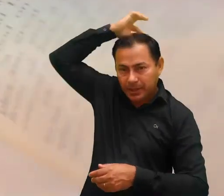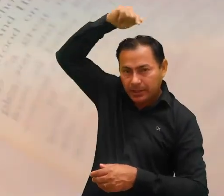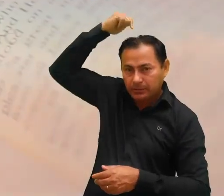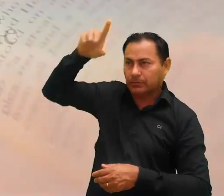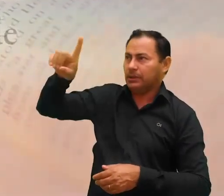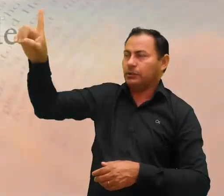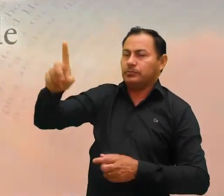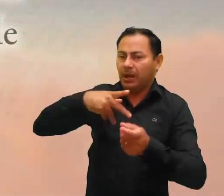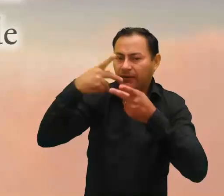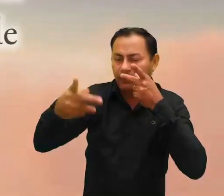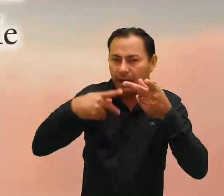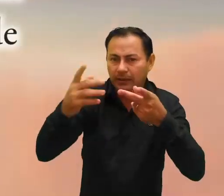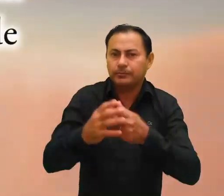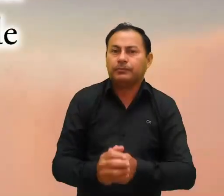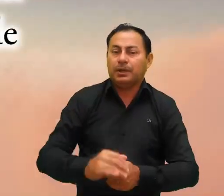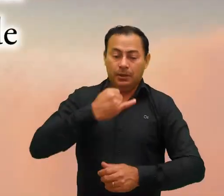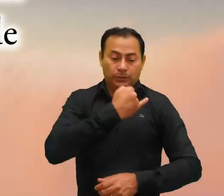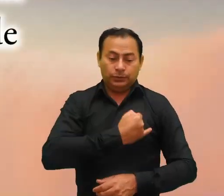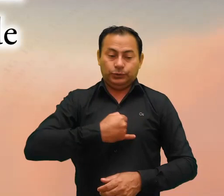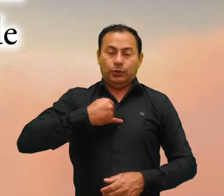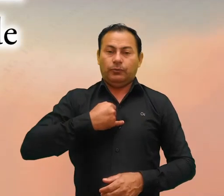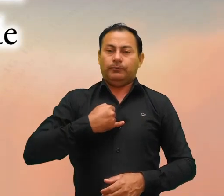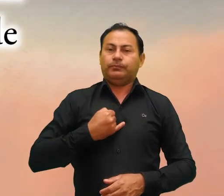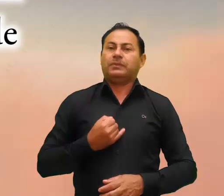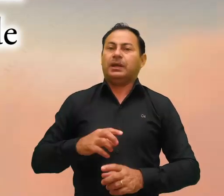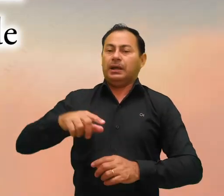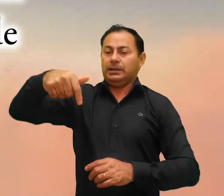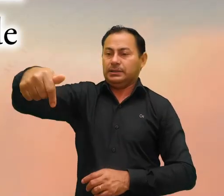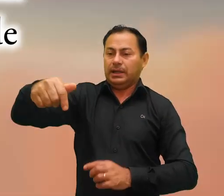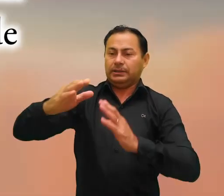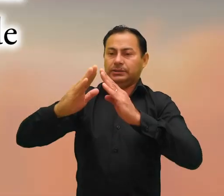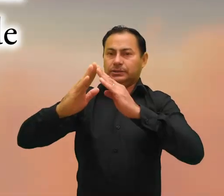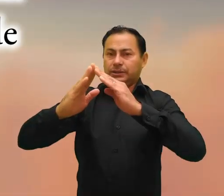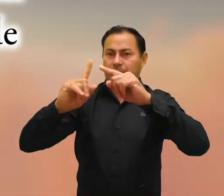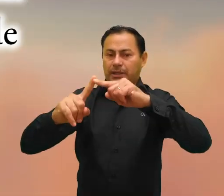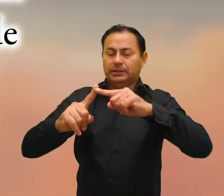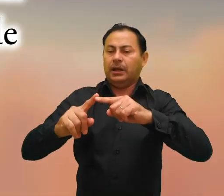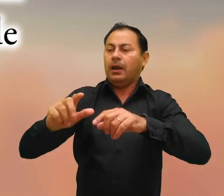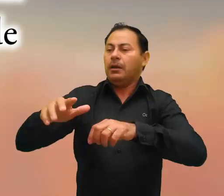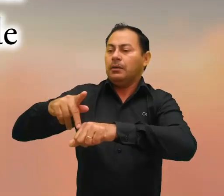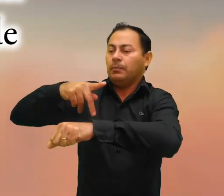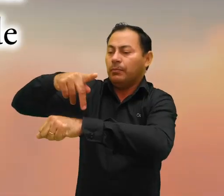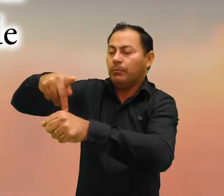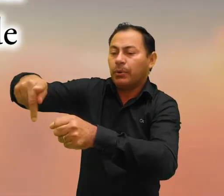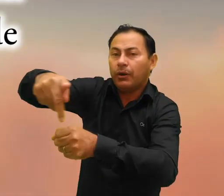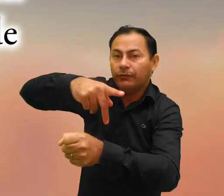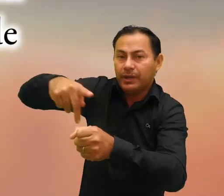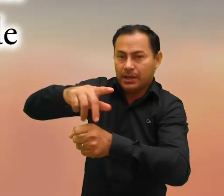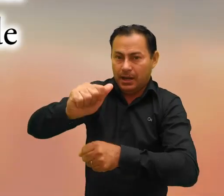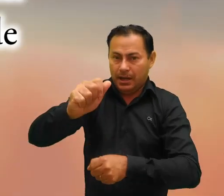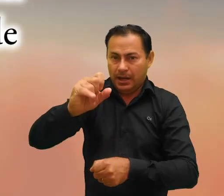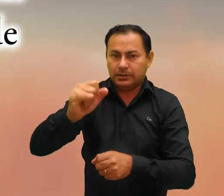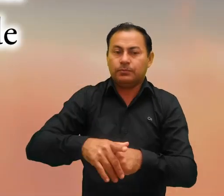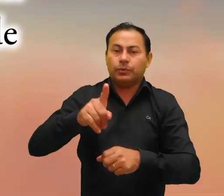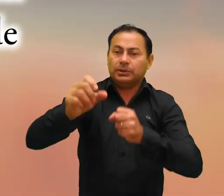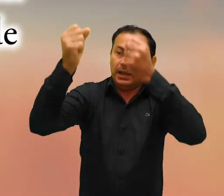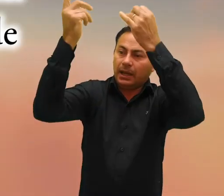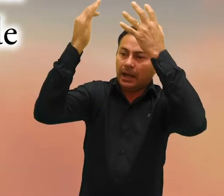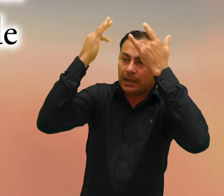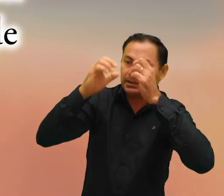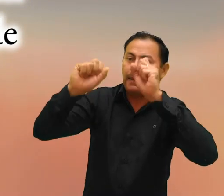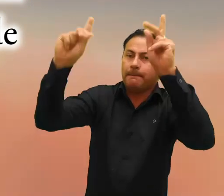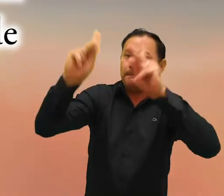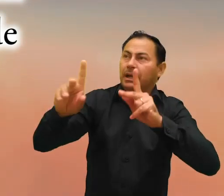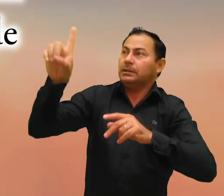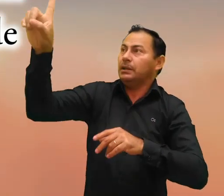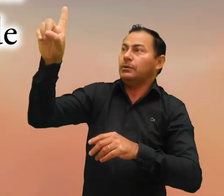de Deus. Diz assim: João, às 7 igrejas da província da Ásia, a vocês graça e paz da parte daquele